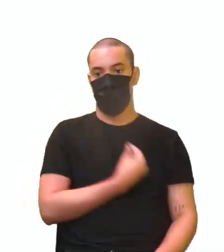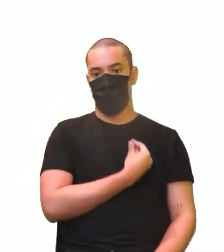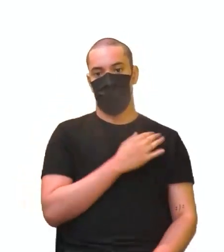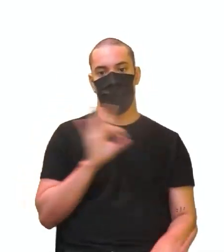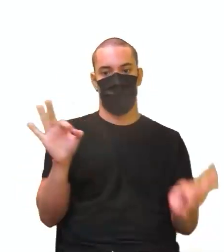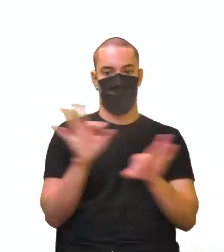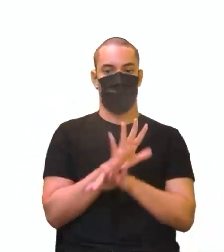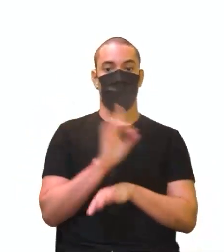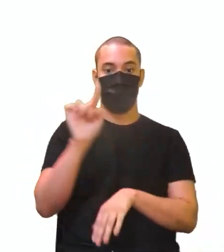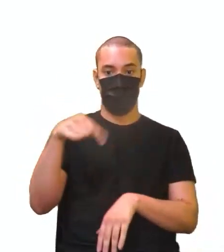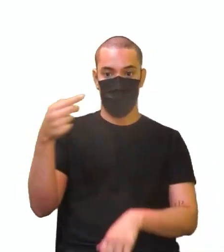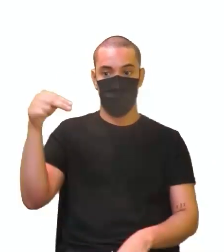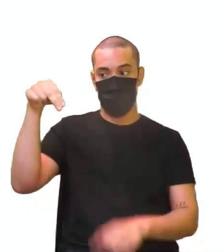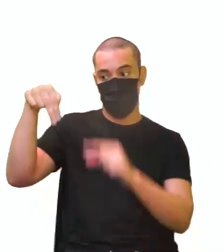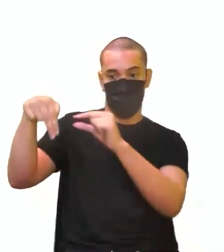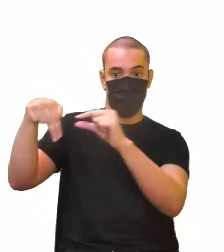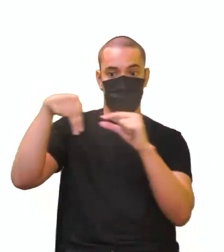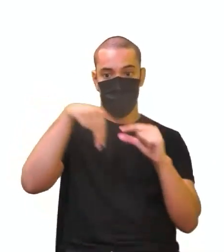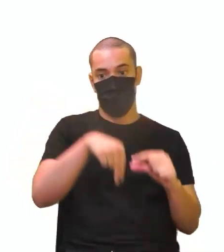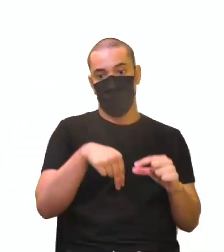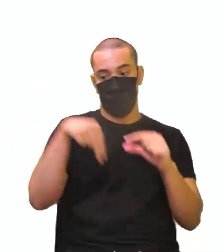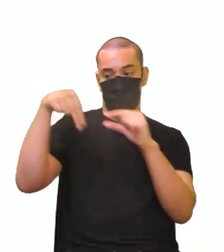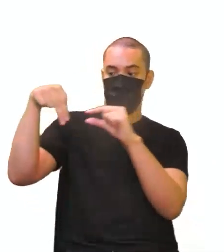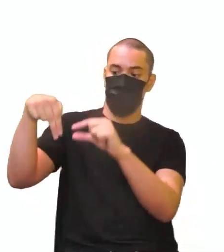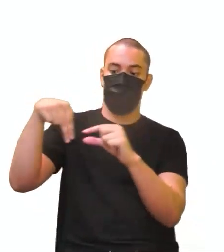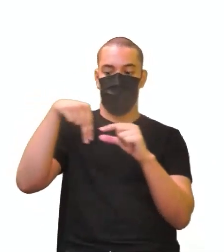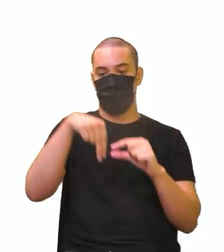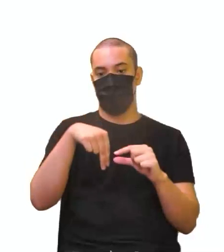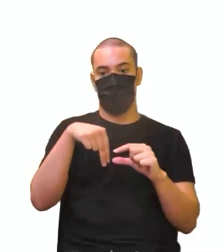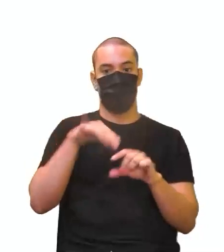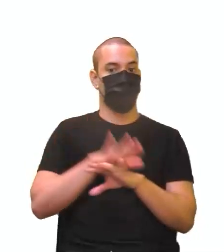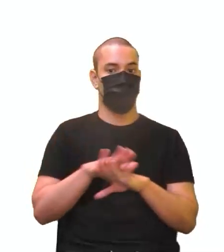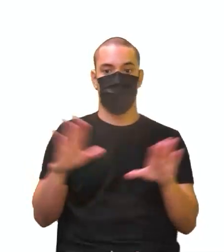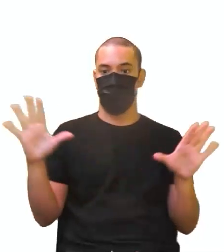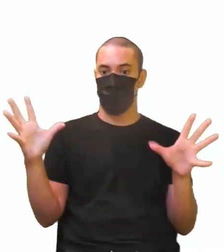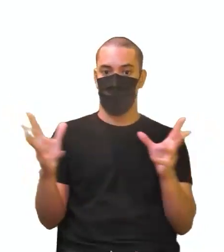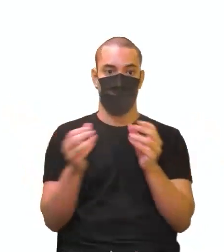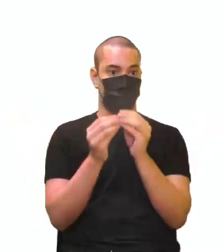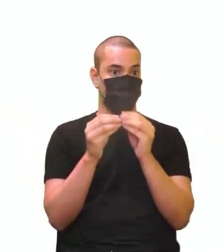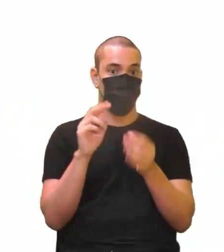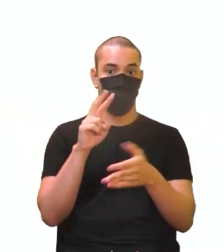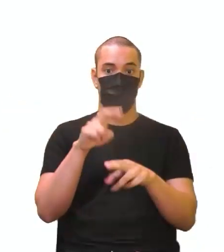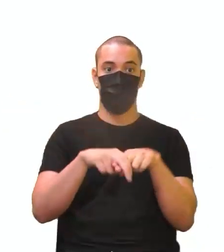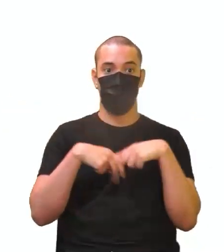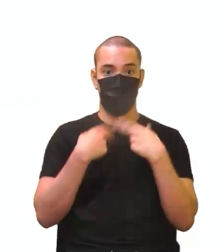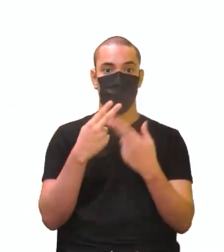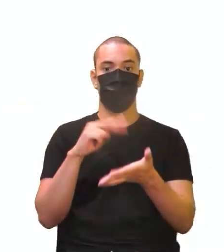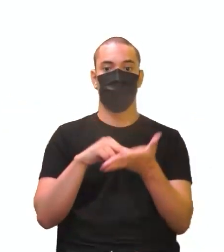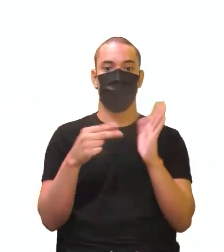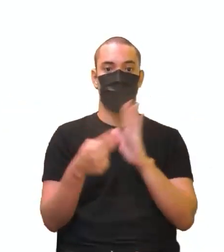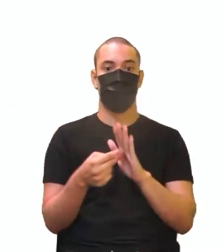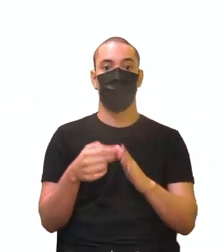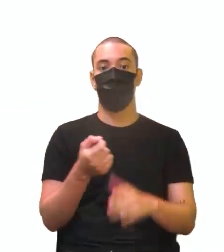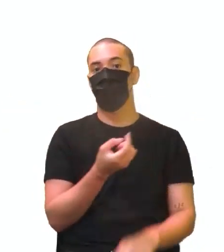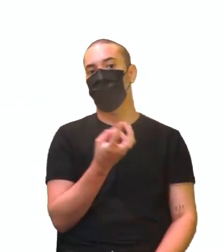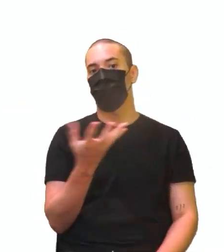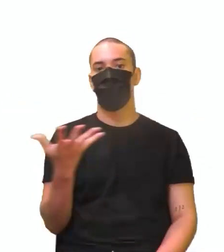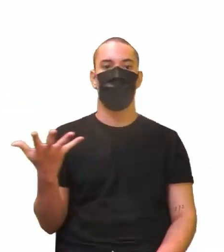aqui eu venho Nzinho, Nzinho, Nzinho, Nzinho. Então, a probabilidade de